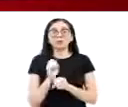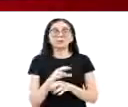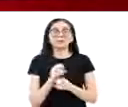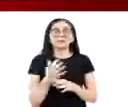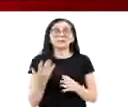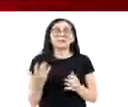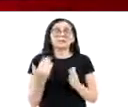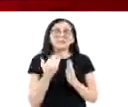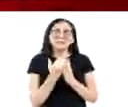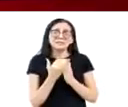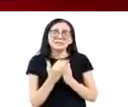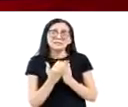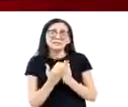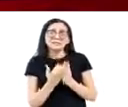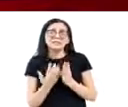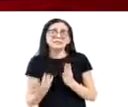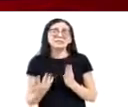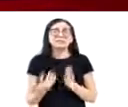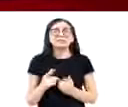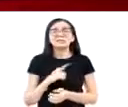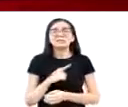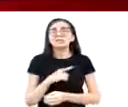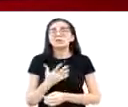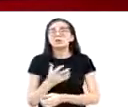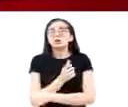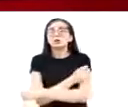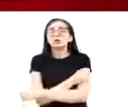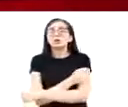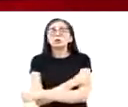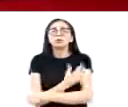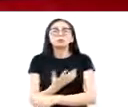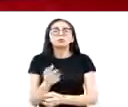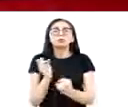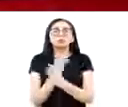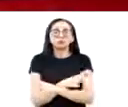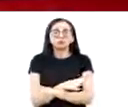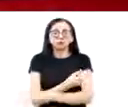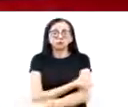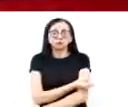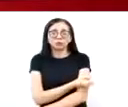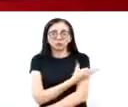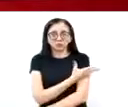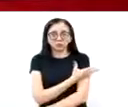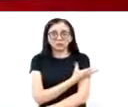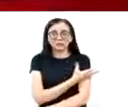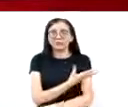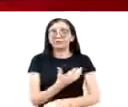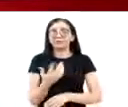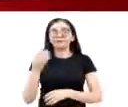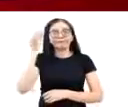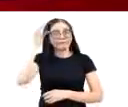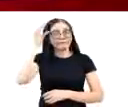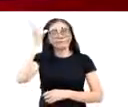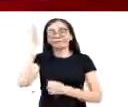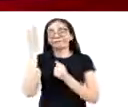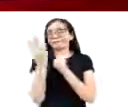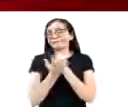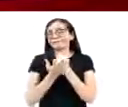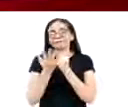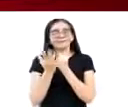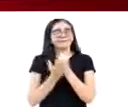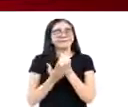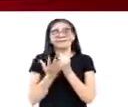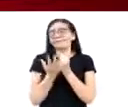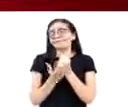Nós temos alunos saindo dos anos finais do ensino fundamental sem os conhecimentos básicos